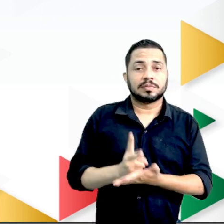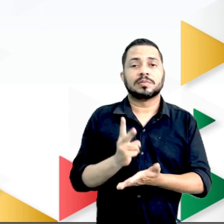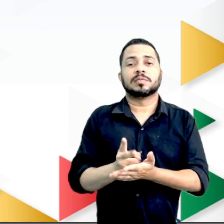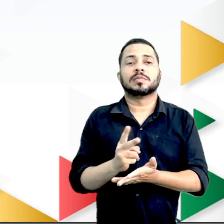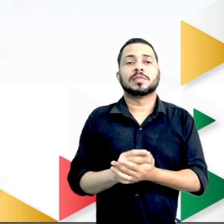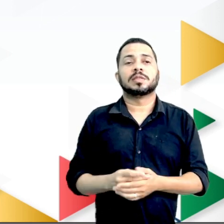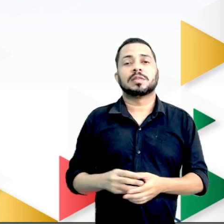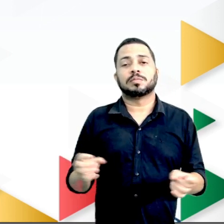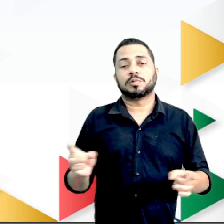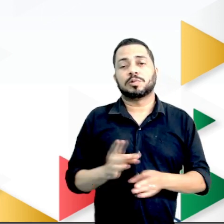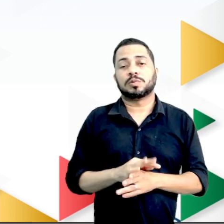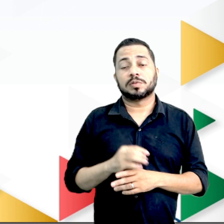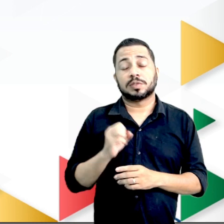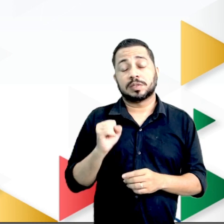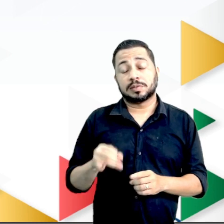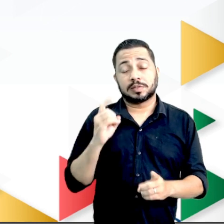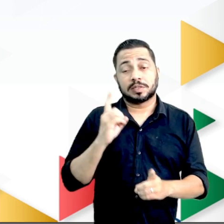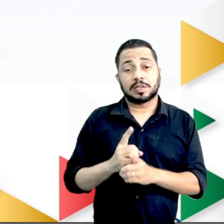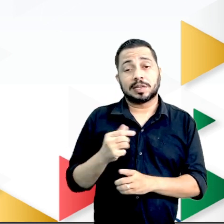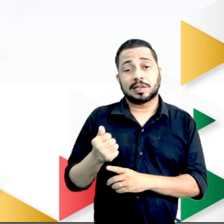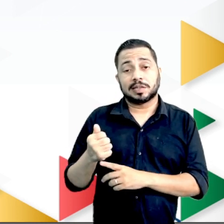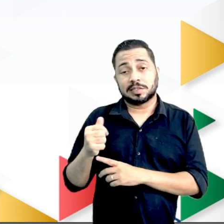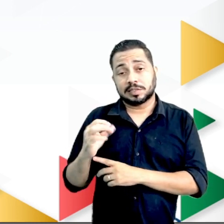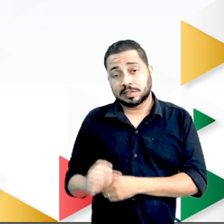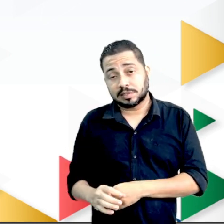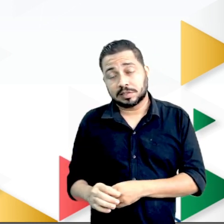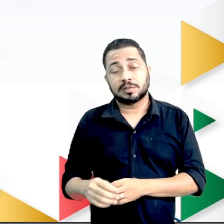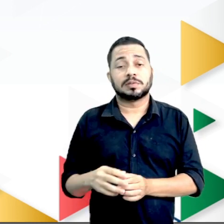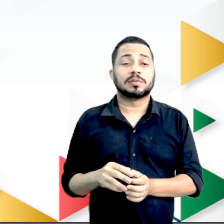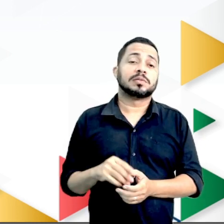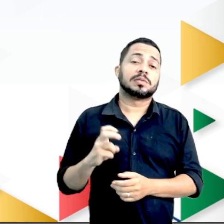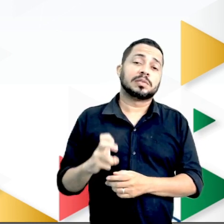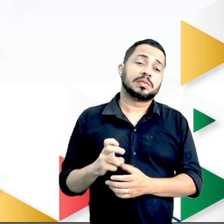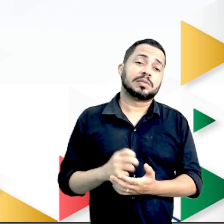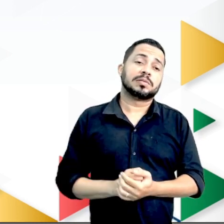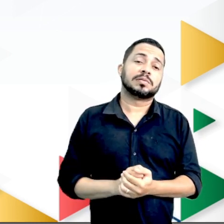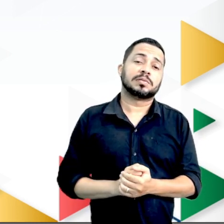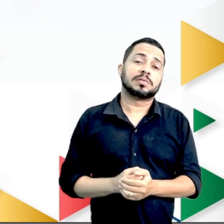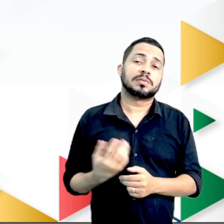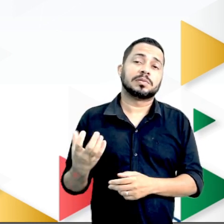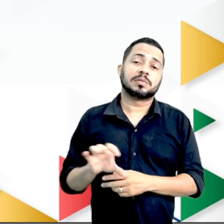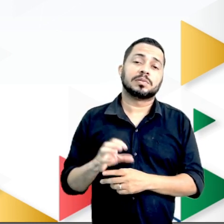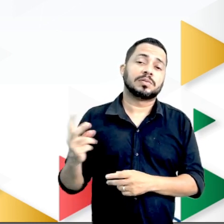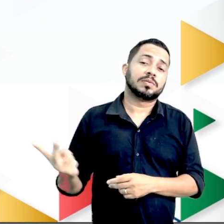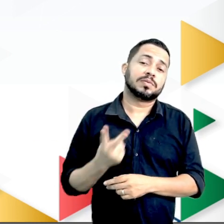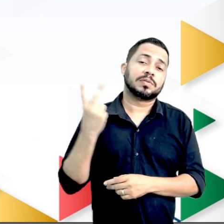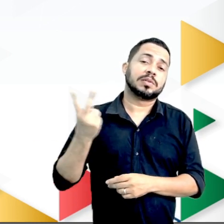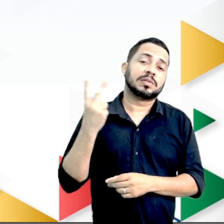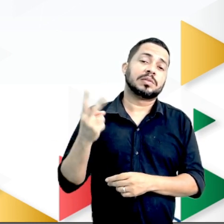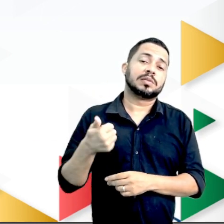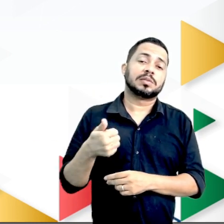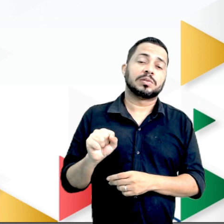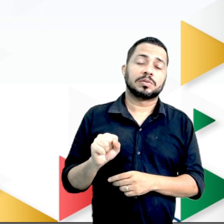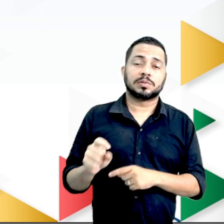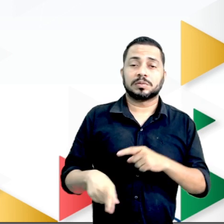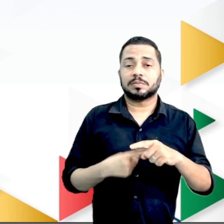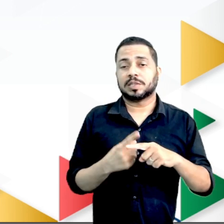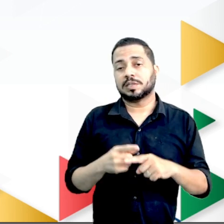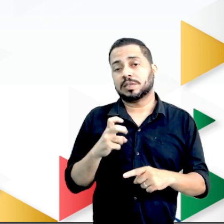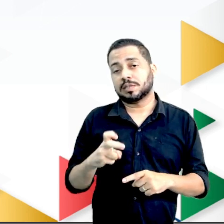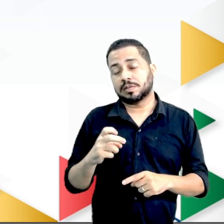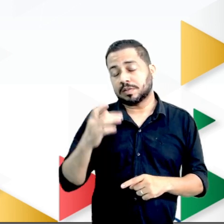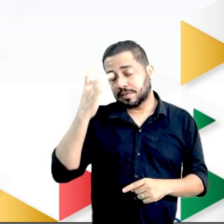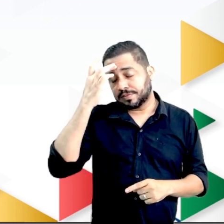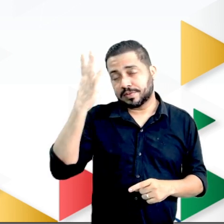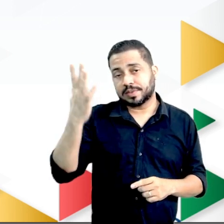está pronta. Se você quisesse achar o A5, você colocaria o valor do 18 mais 5, que era muito